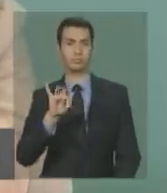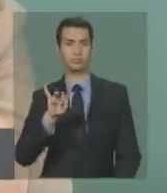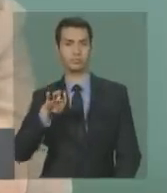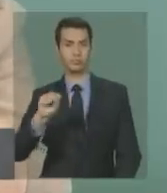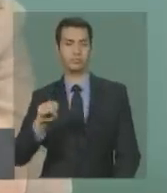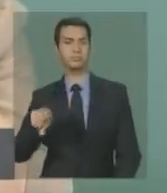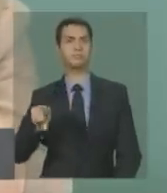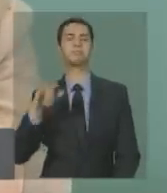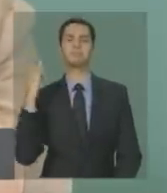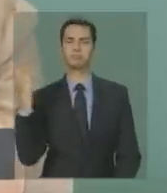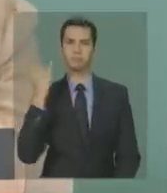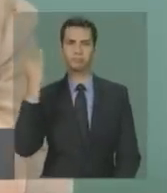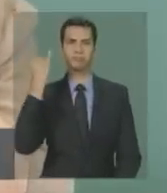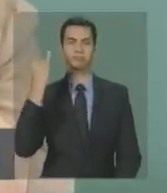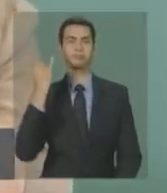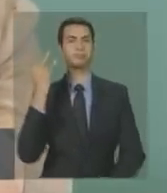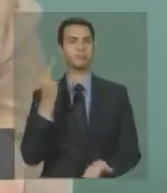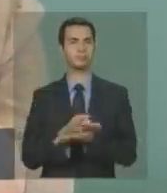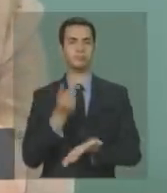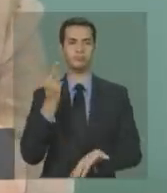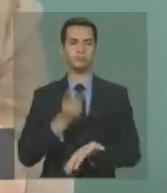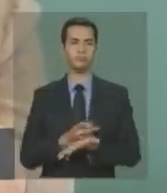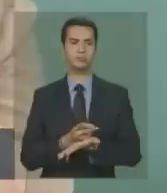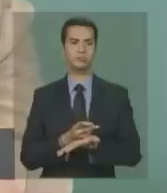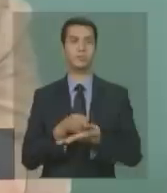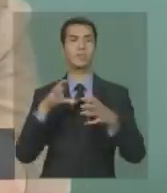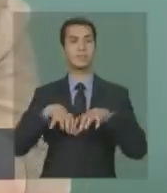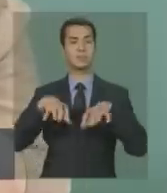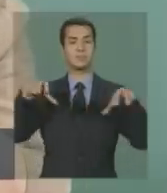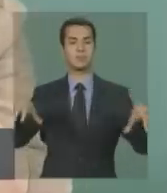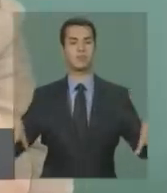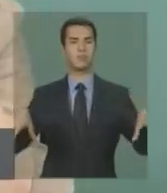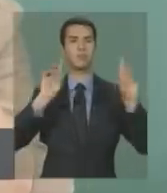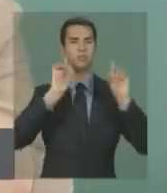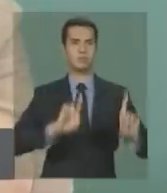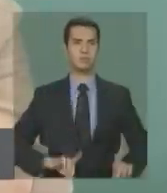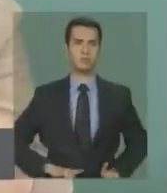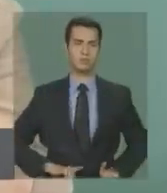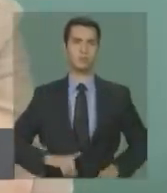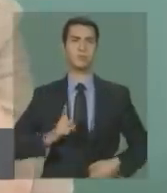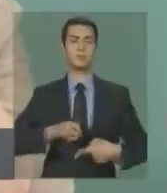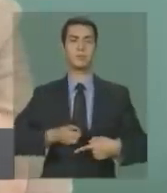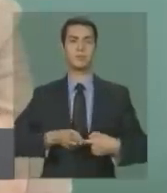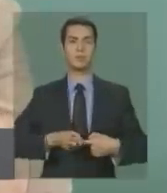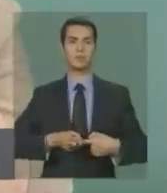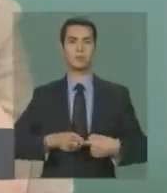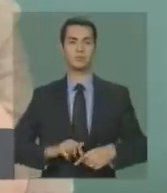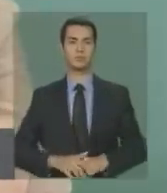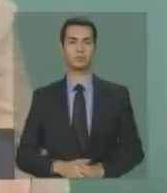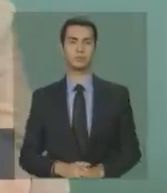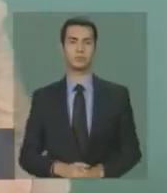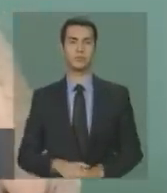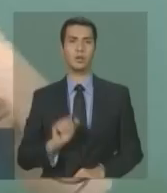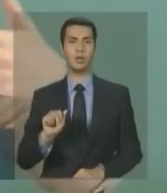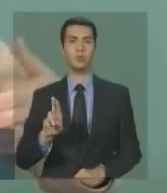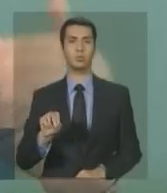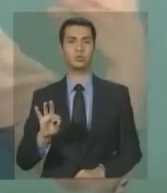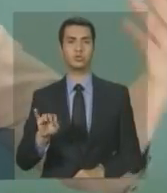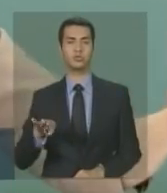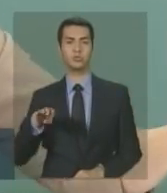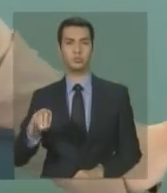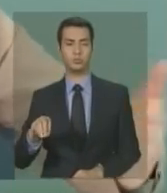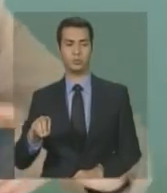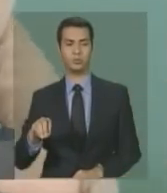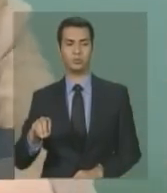e separando sempre da condição das pessoas com deficiência porque a incidência do autismo não